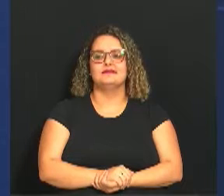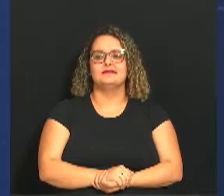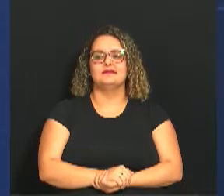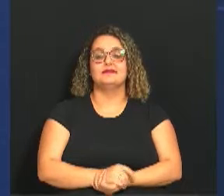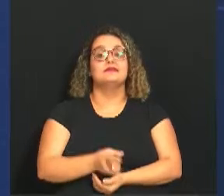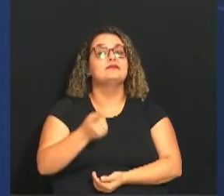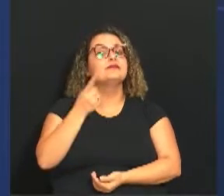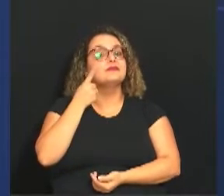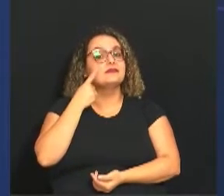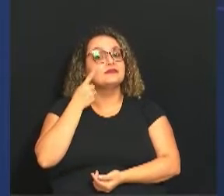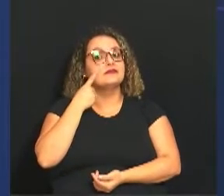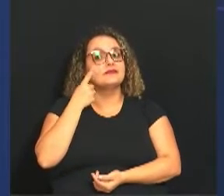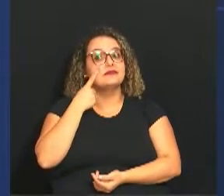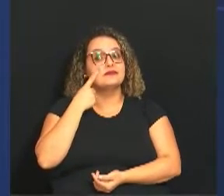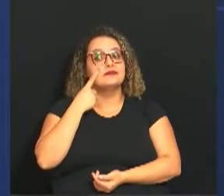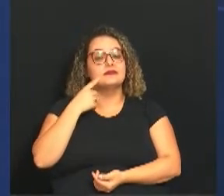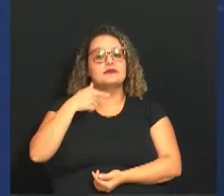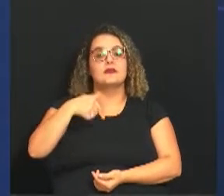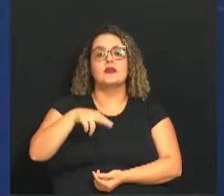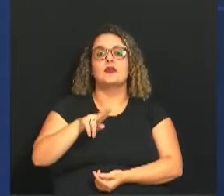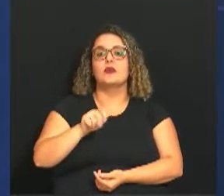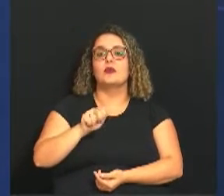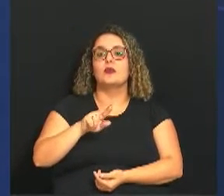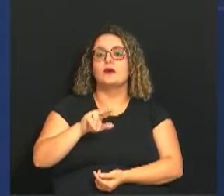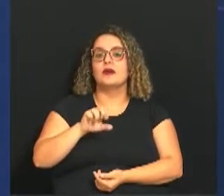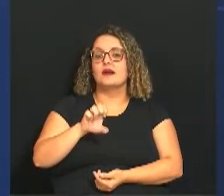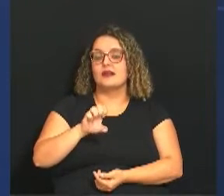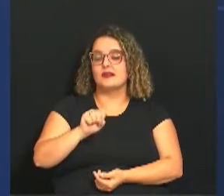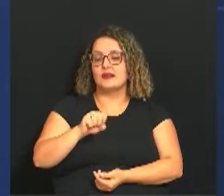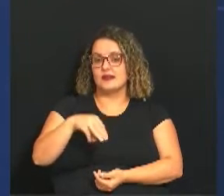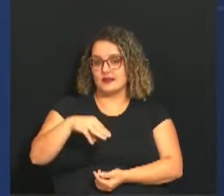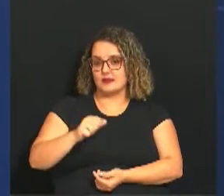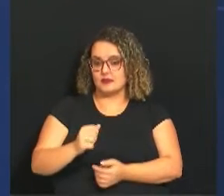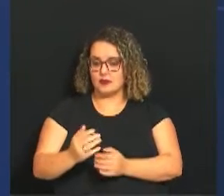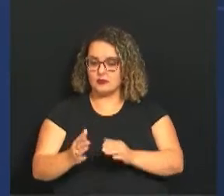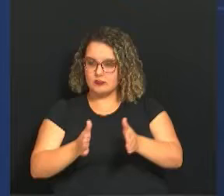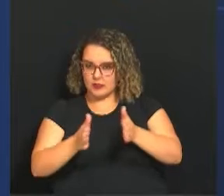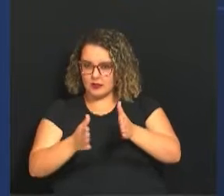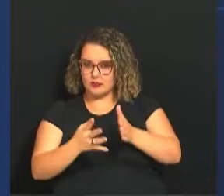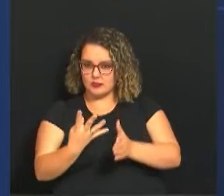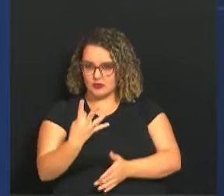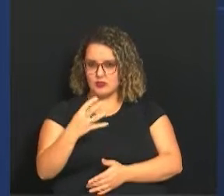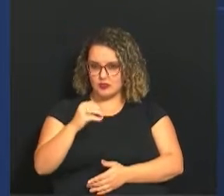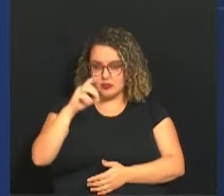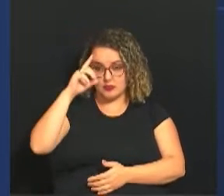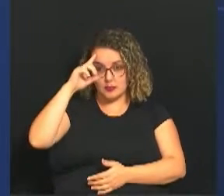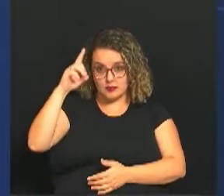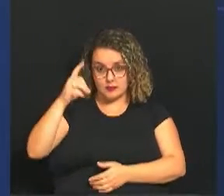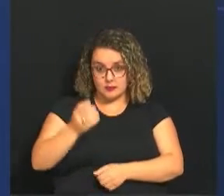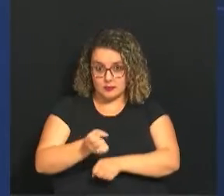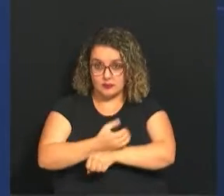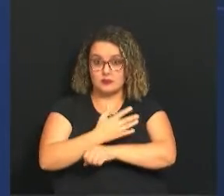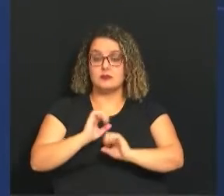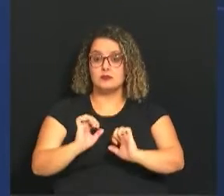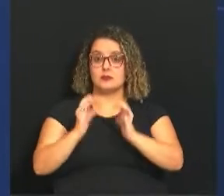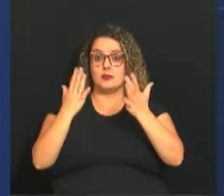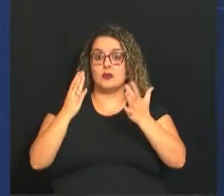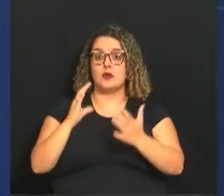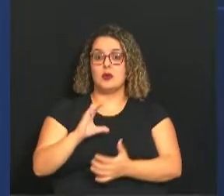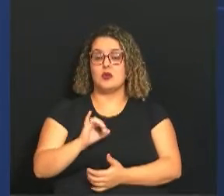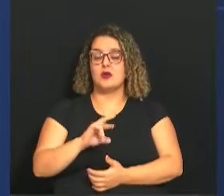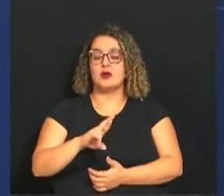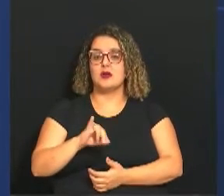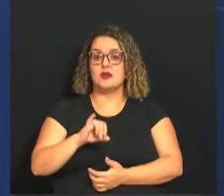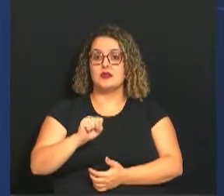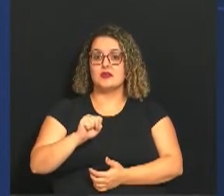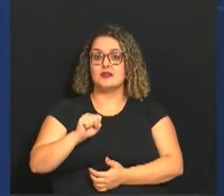Olha só, a Quaresma, período de 40 dias que antecedem a celebração do cristianismo, a Páscoa,